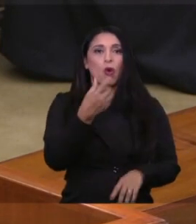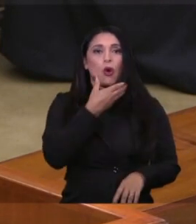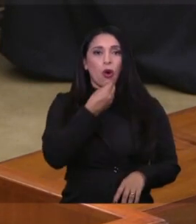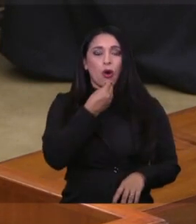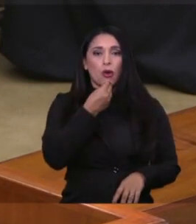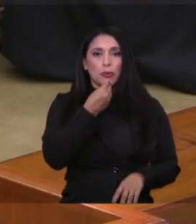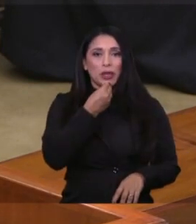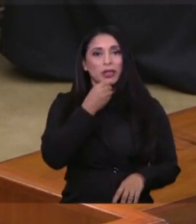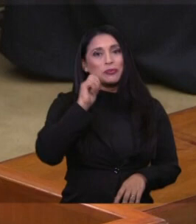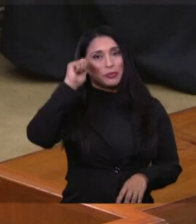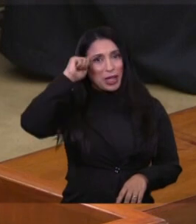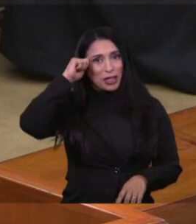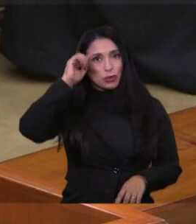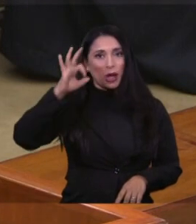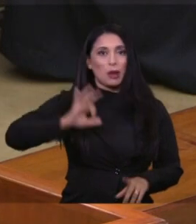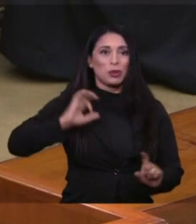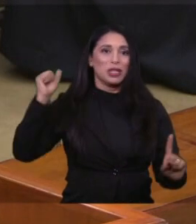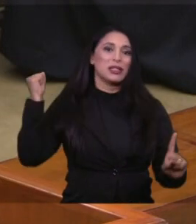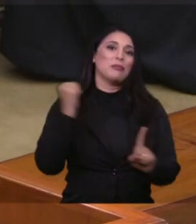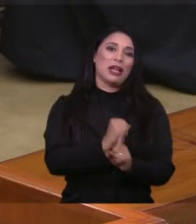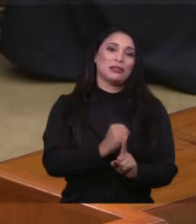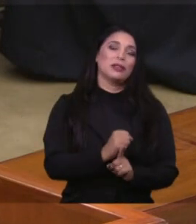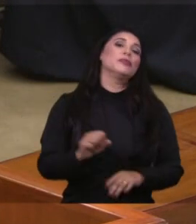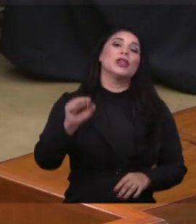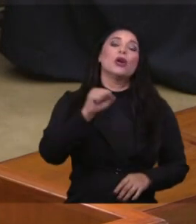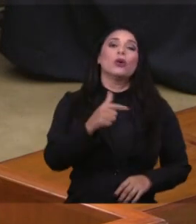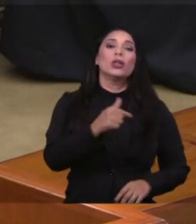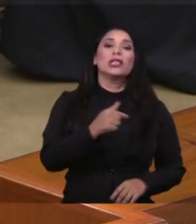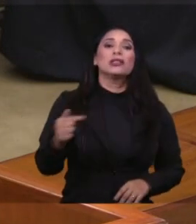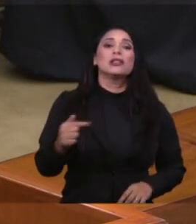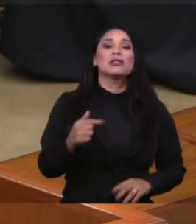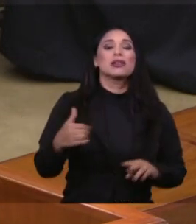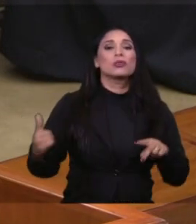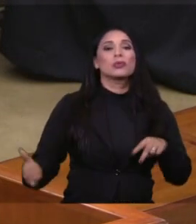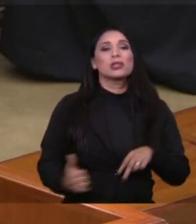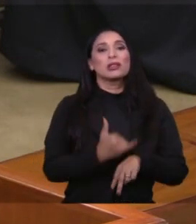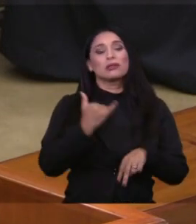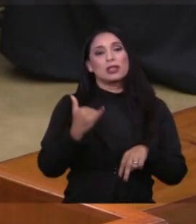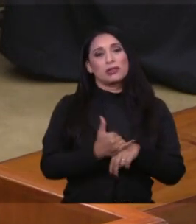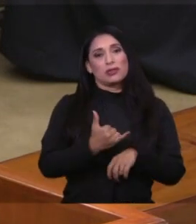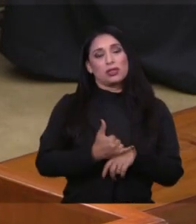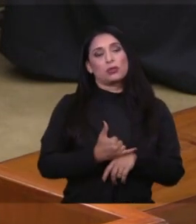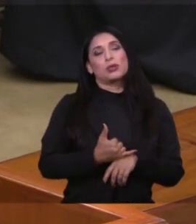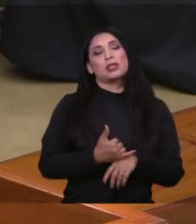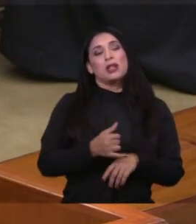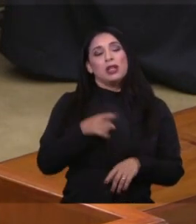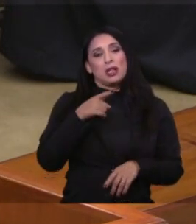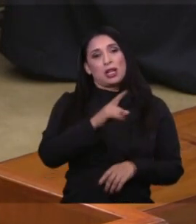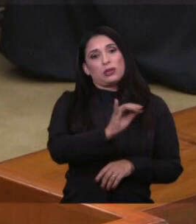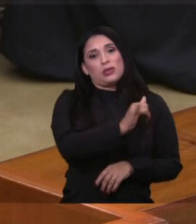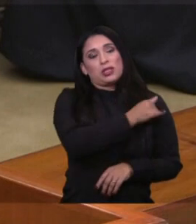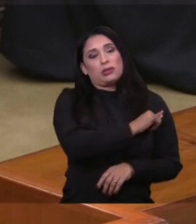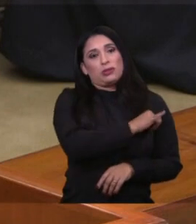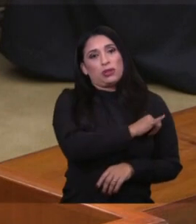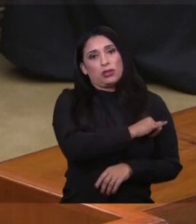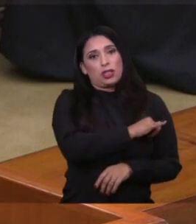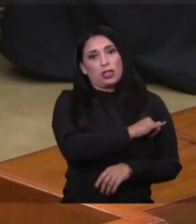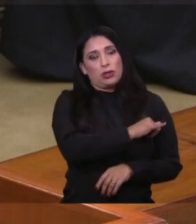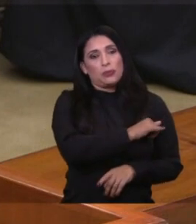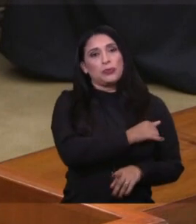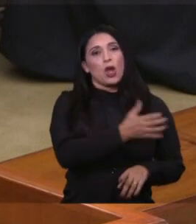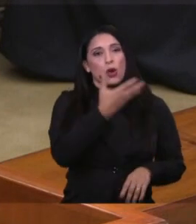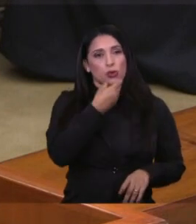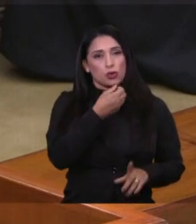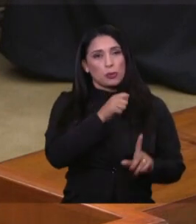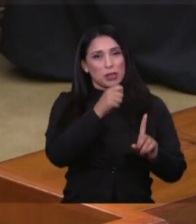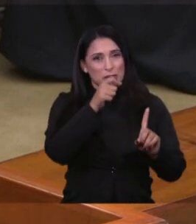somos 87% das vítimas da polícia do Estado do Rio de Janeiro. A taxa de homicídio contra homens